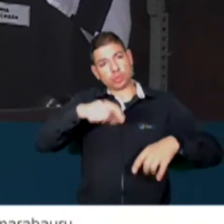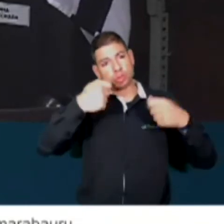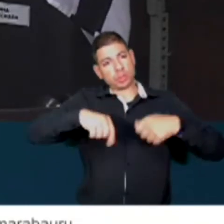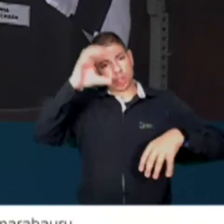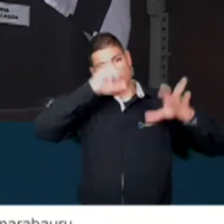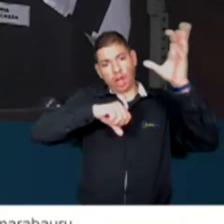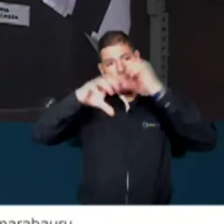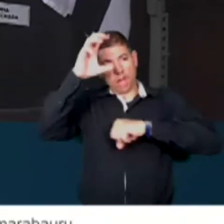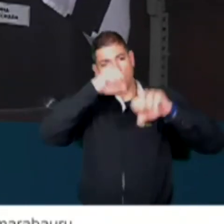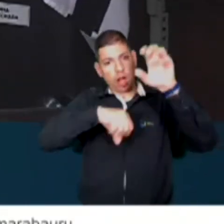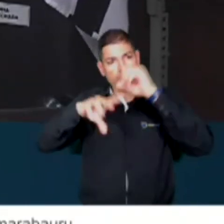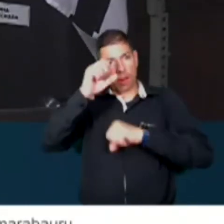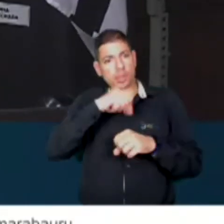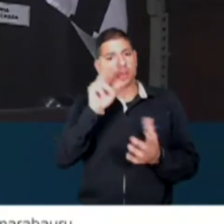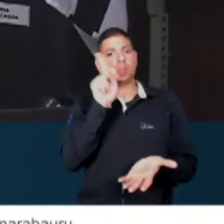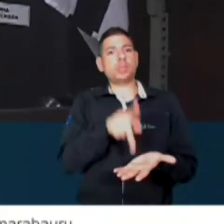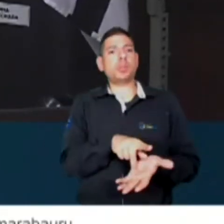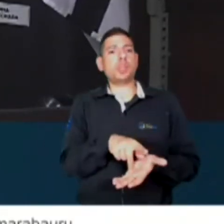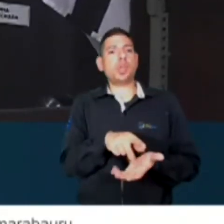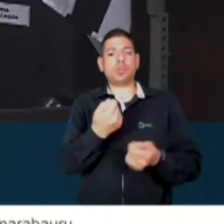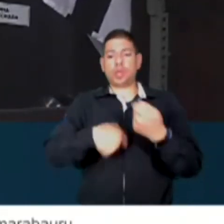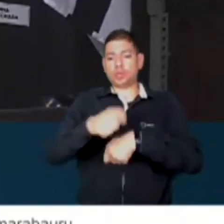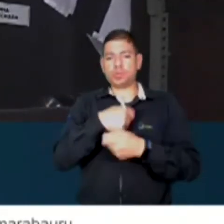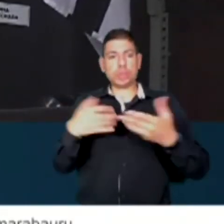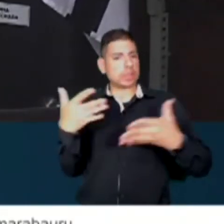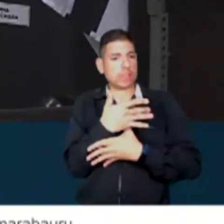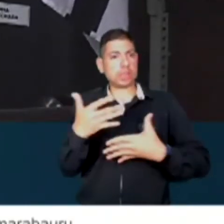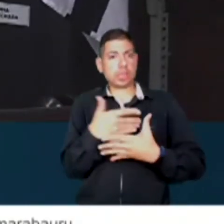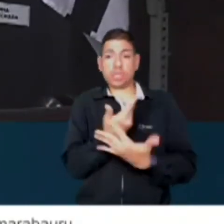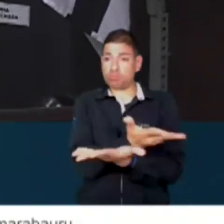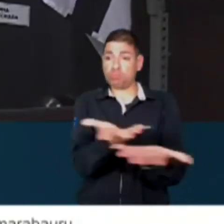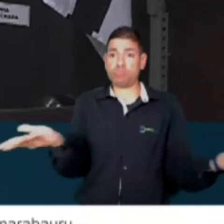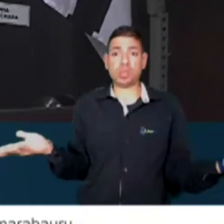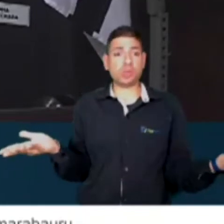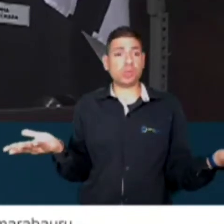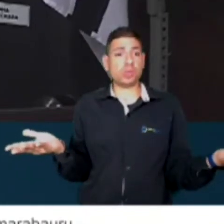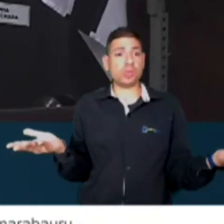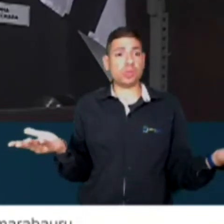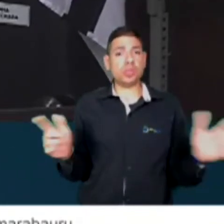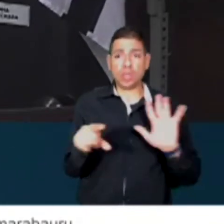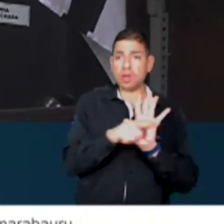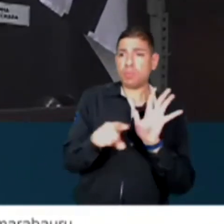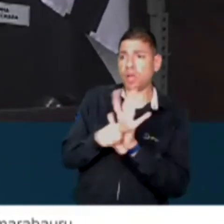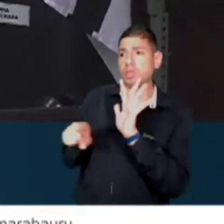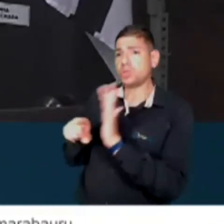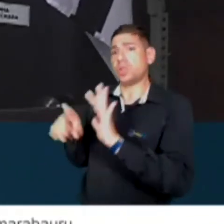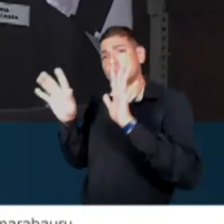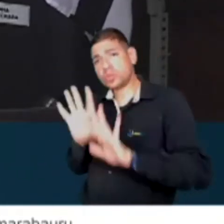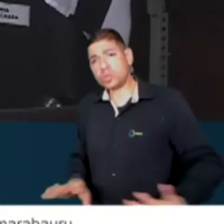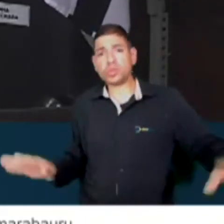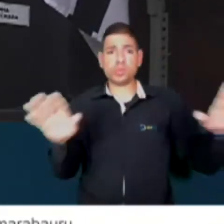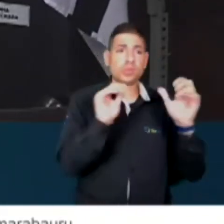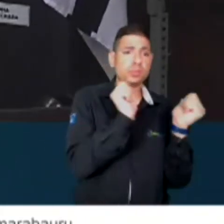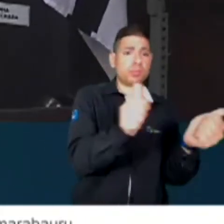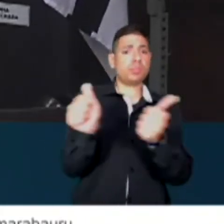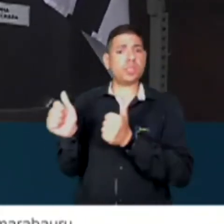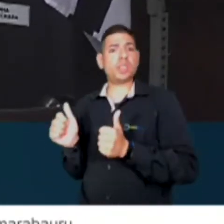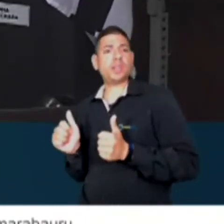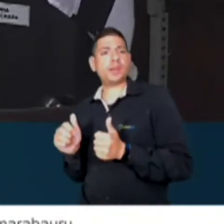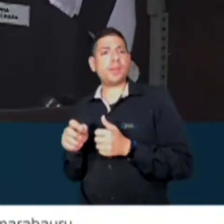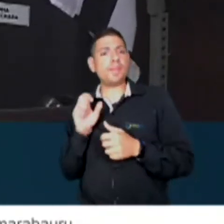é administrar a cidade com todos. O poder emana do povo e é para o povo. Se o poder for só para